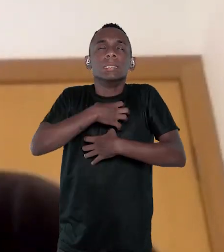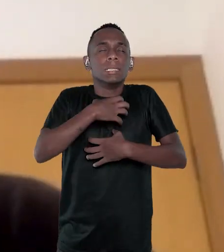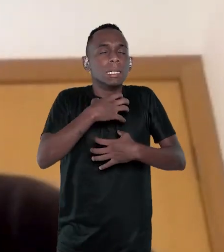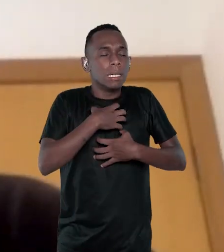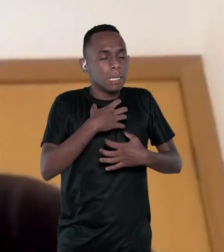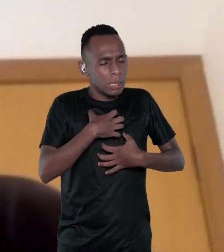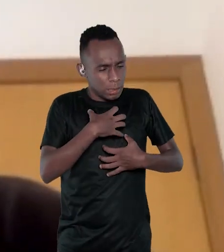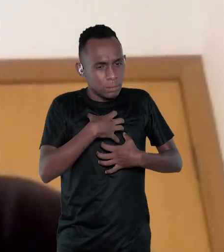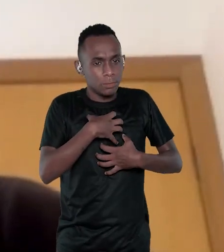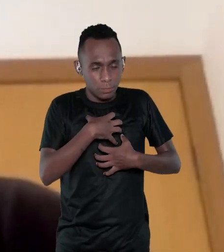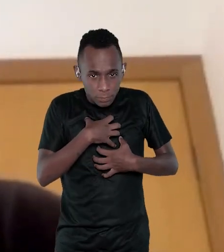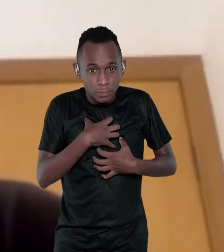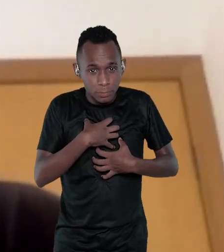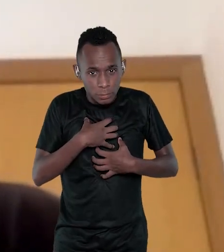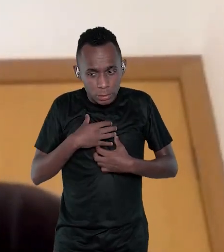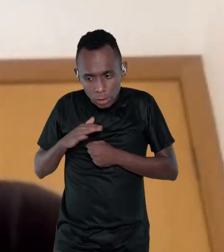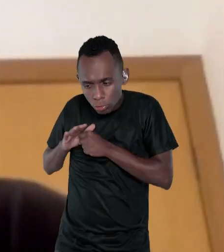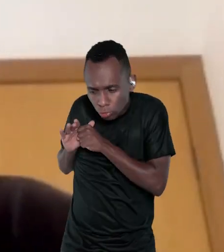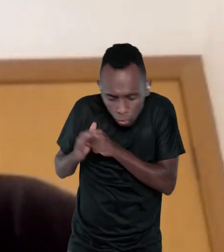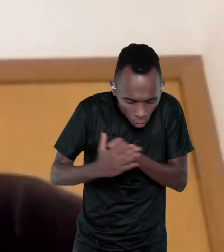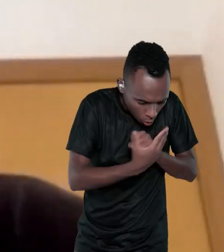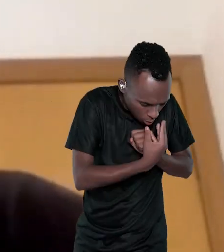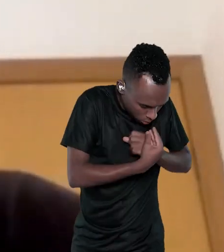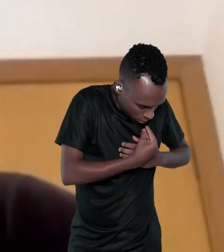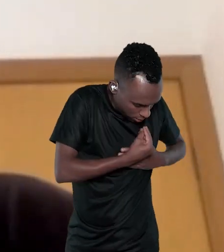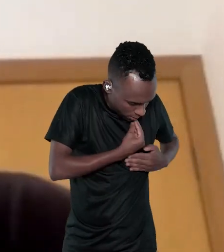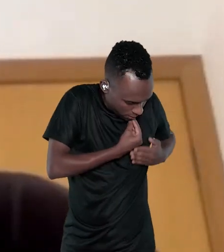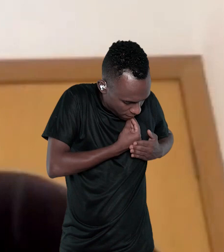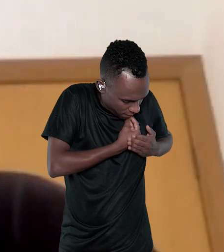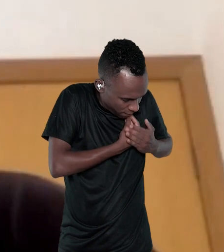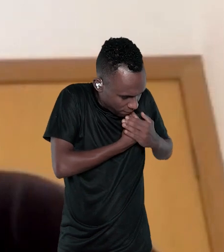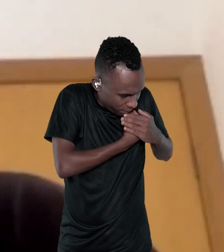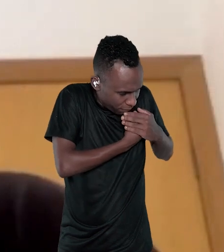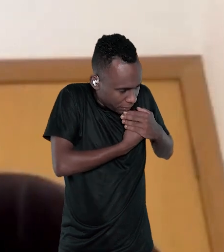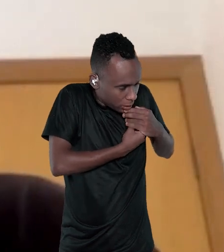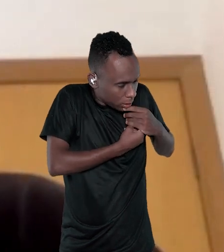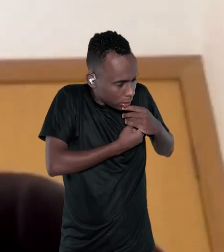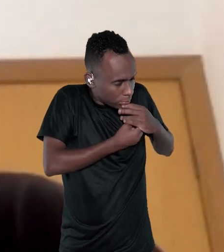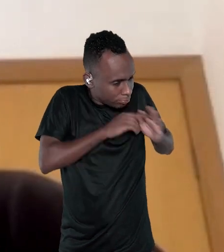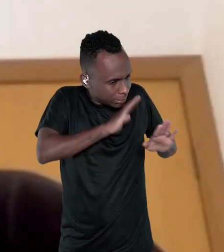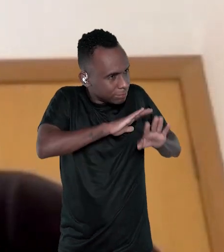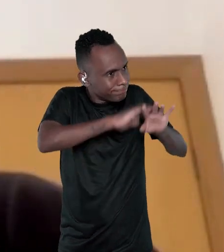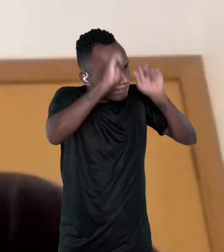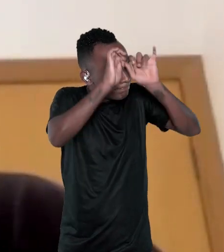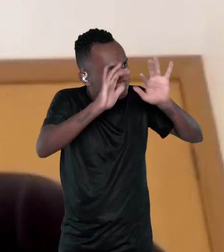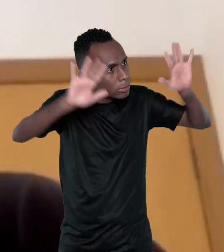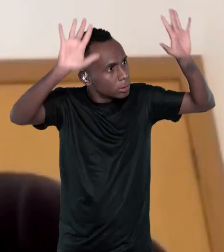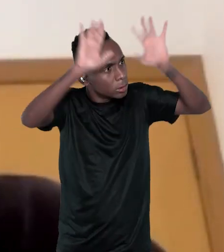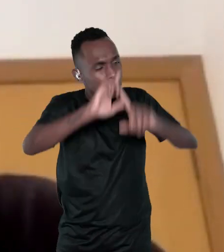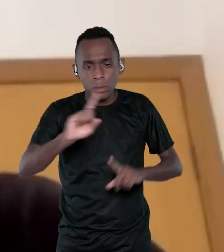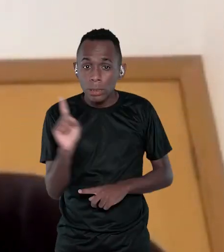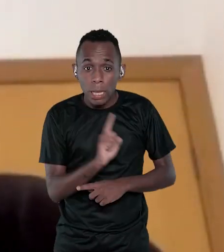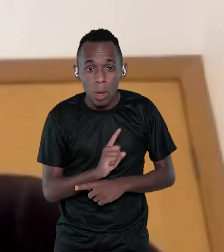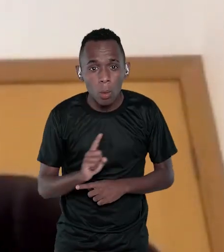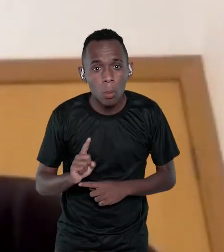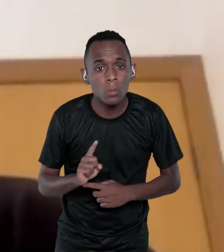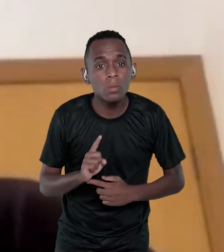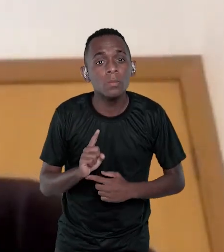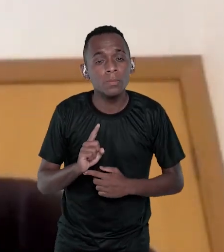5 sentidos. Não deixem escorrer a vida por entre lágrimas e